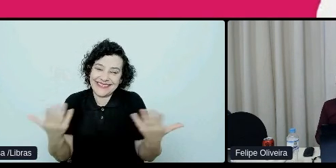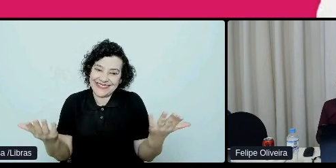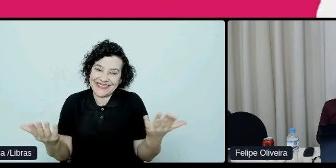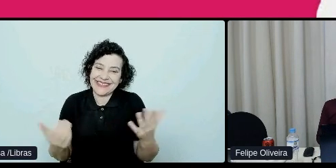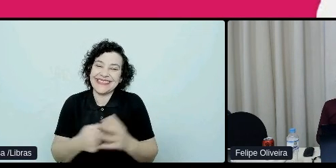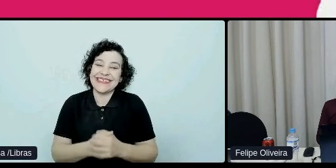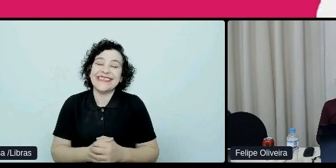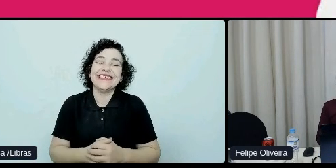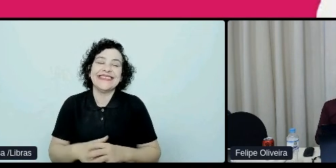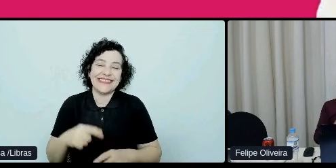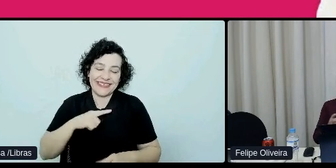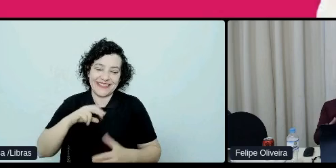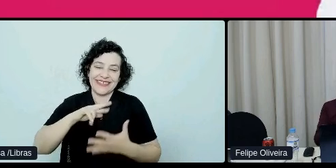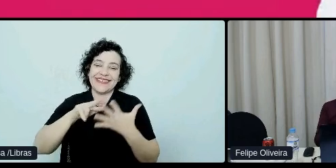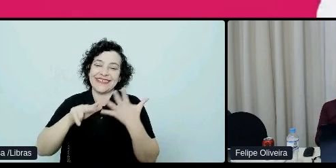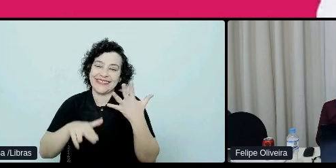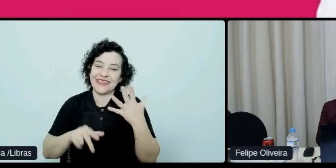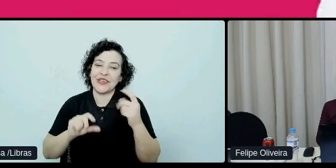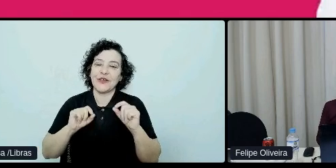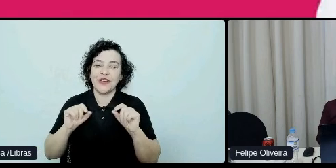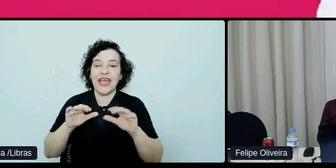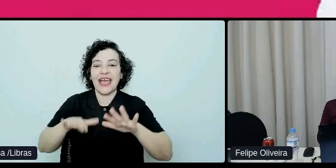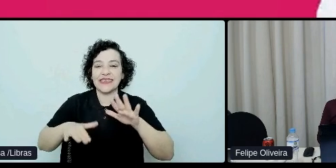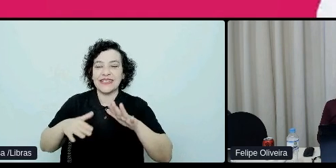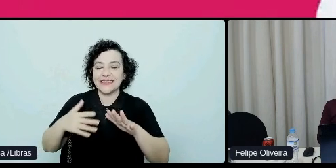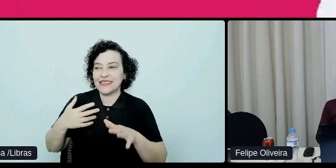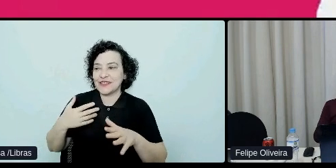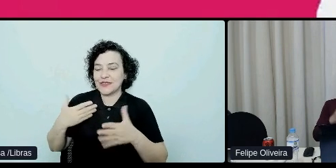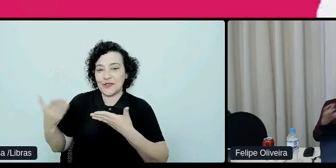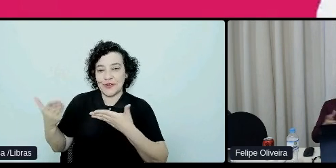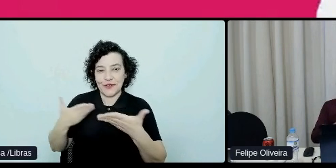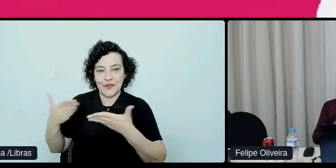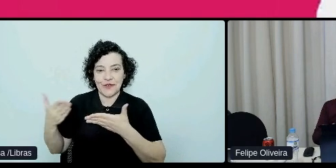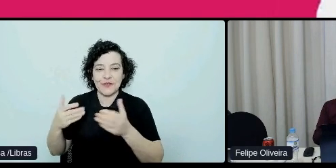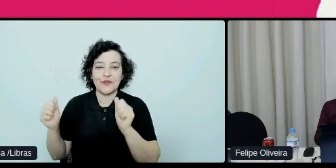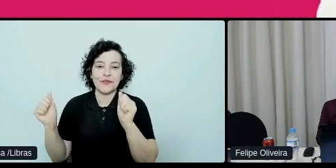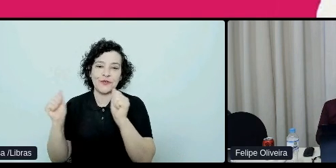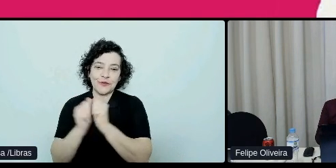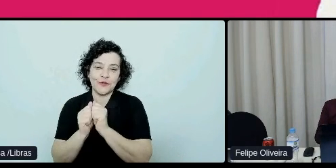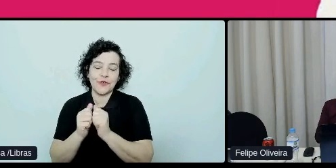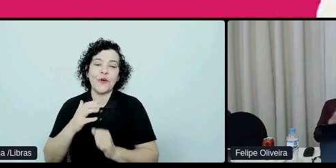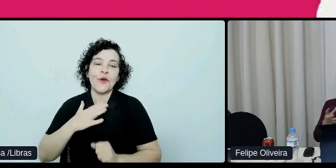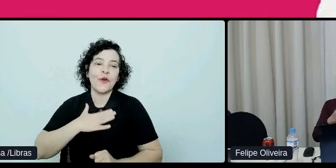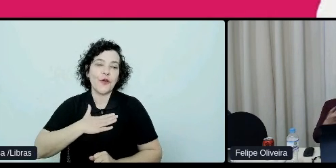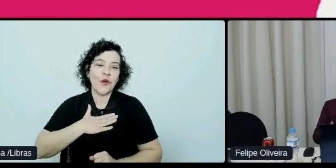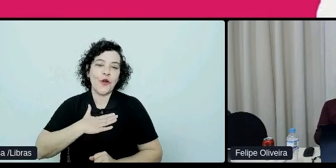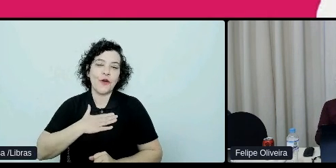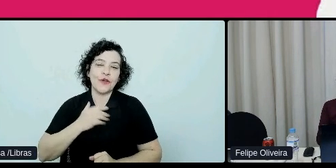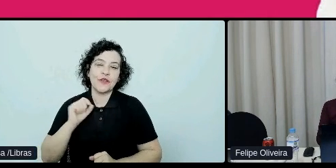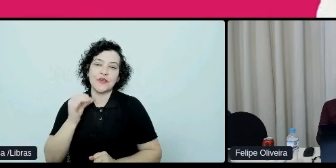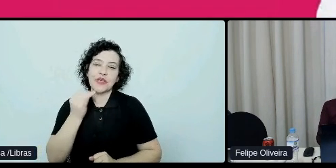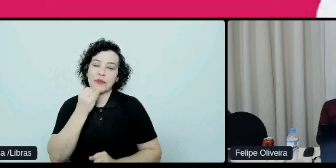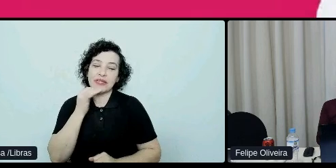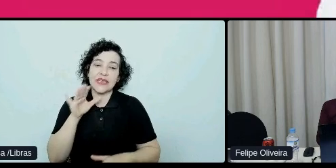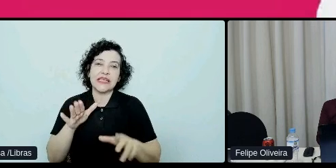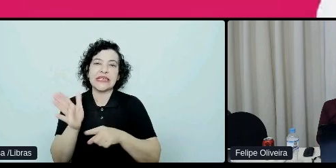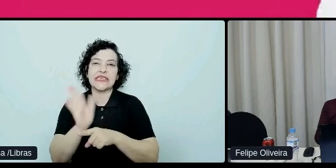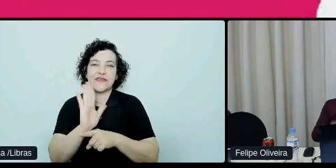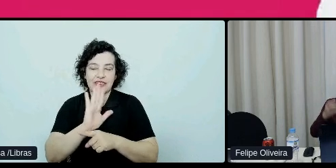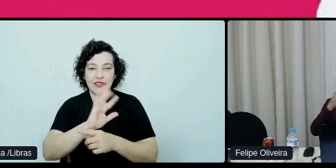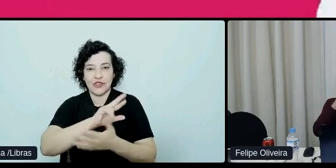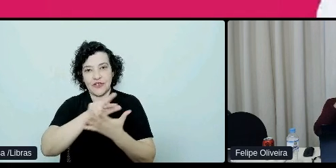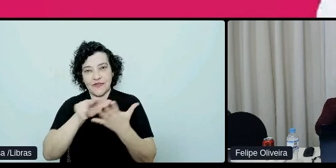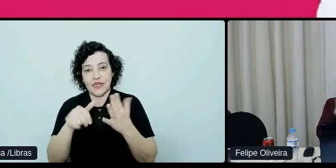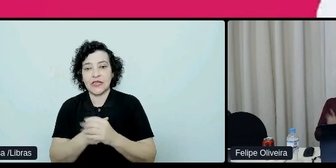Né? Então, tem muita coisa que trocadilho que a gente vai fazer junto, por exemplo, a gente gosta de assistir um trocadilho, vídeos de trocadilho, então surge